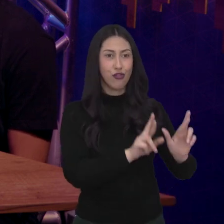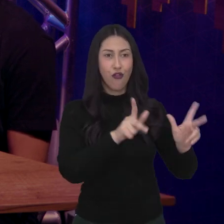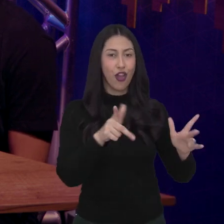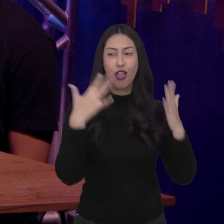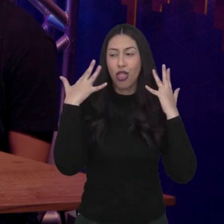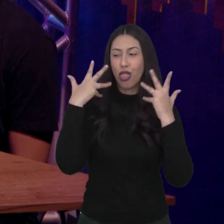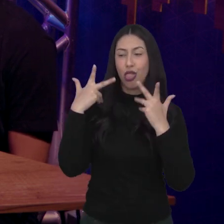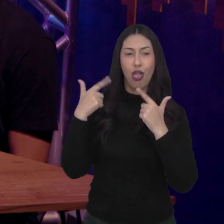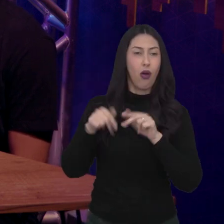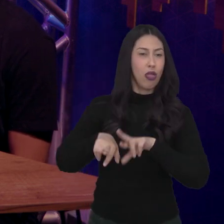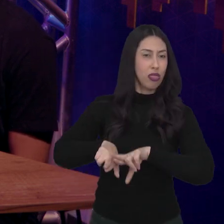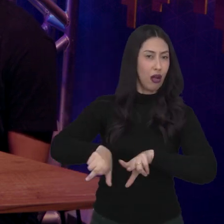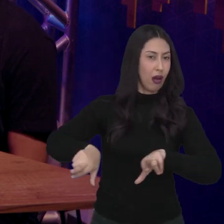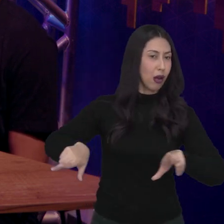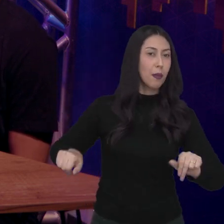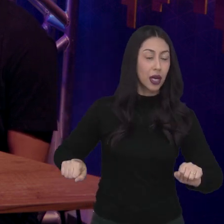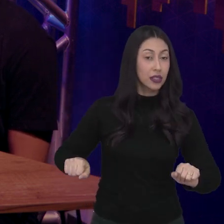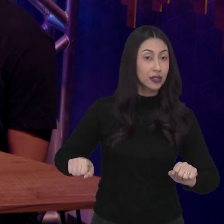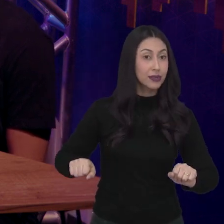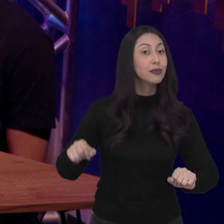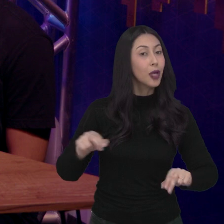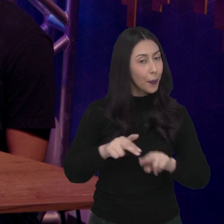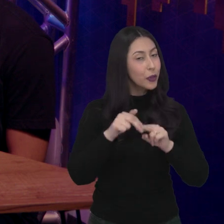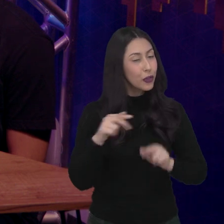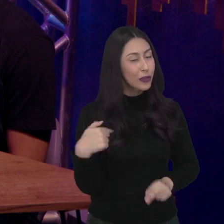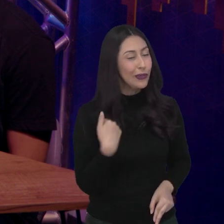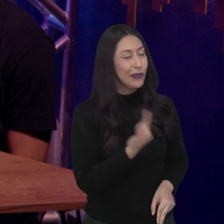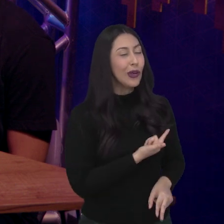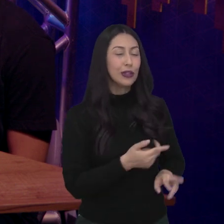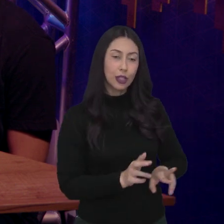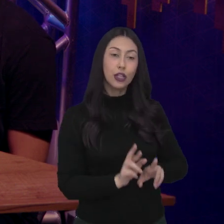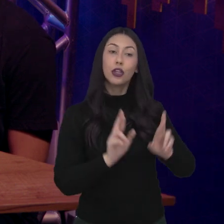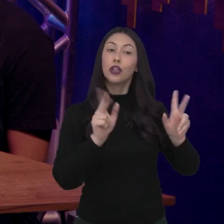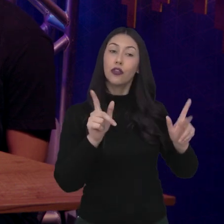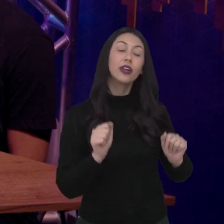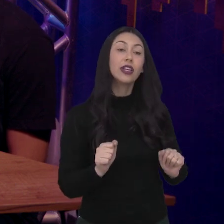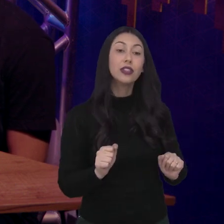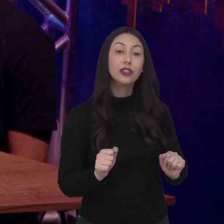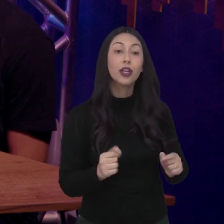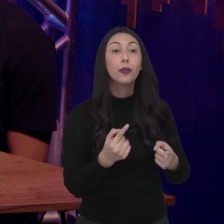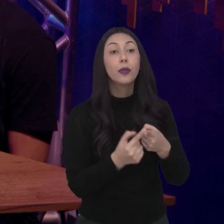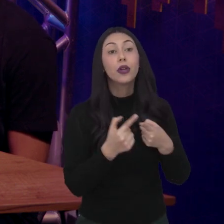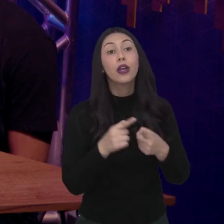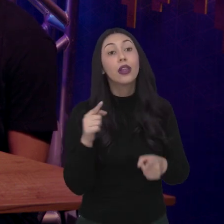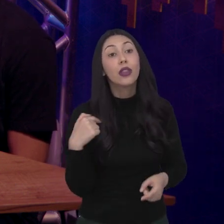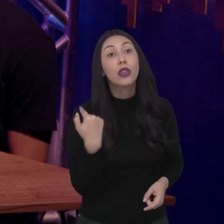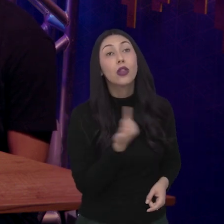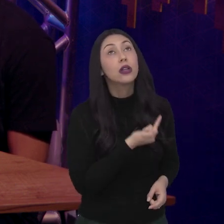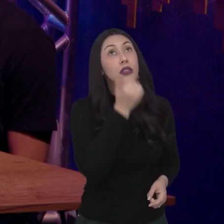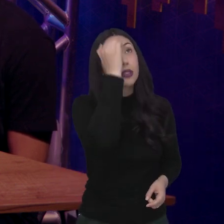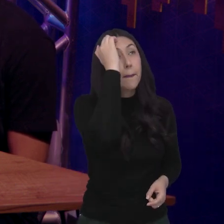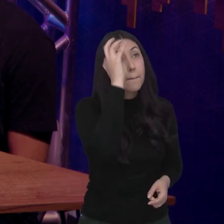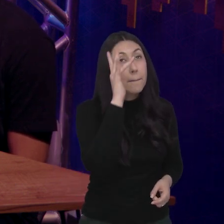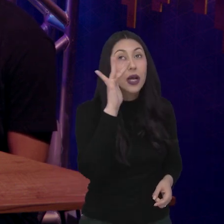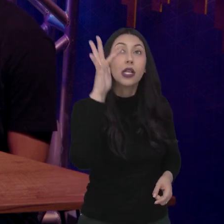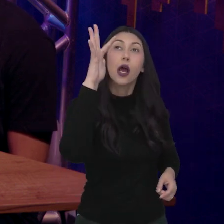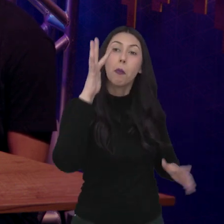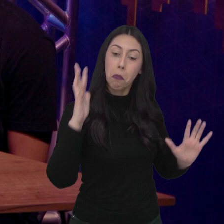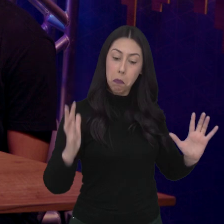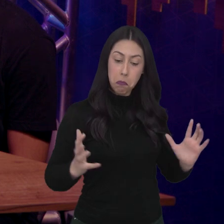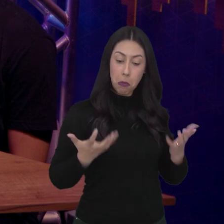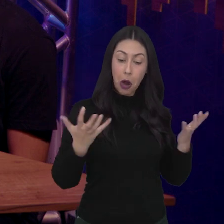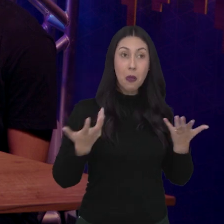vem diferenciando até então, né? E então, essa questão de imaginar que impulsiona a